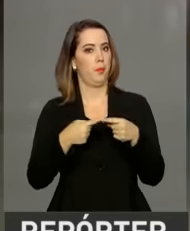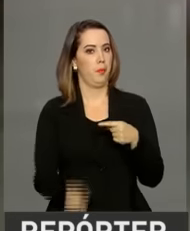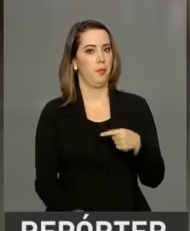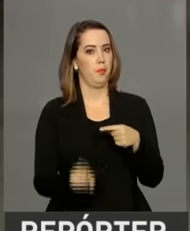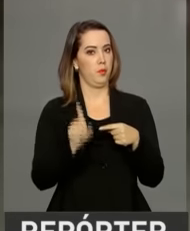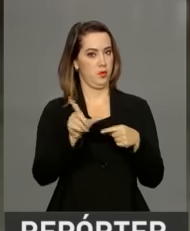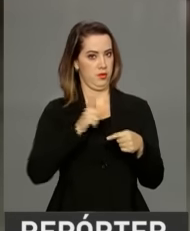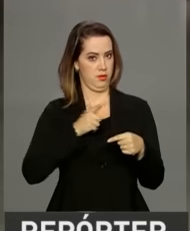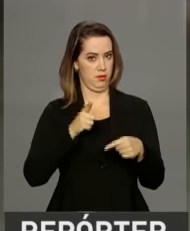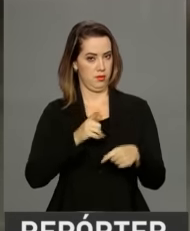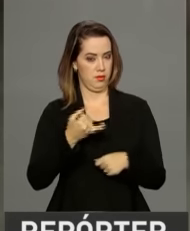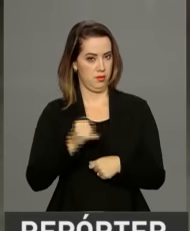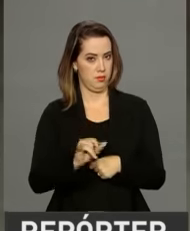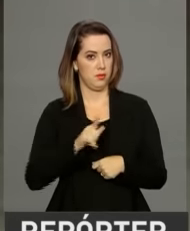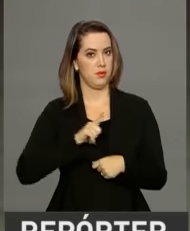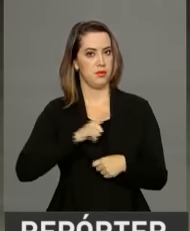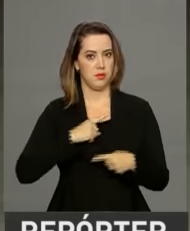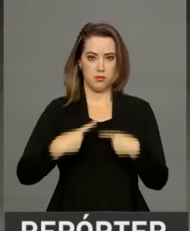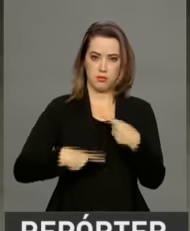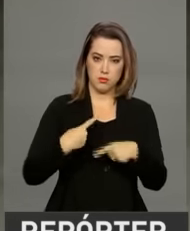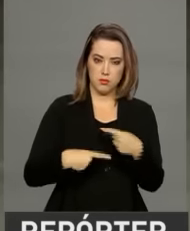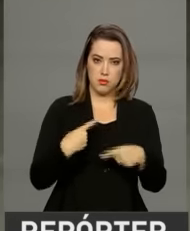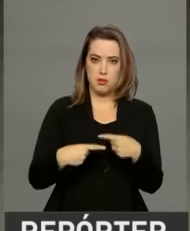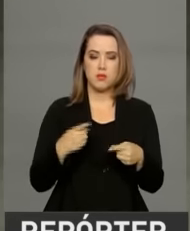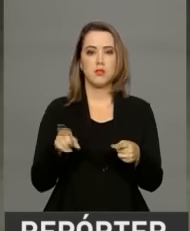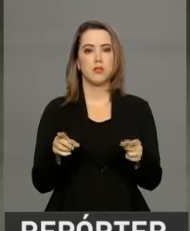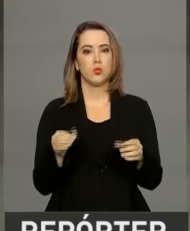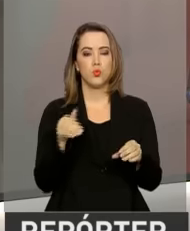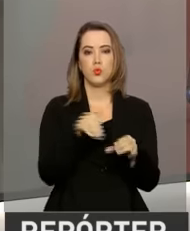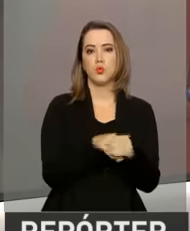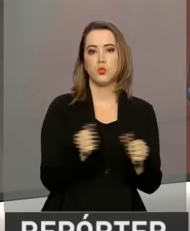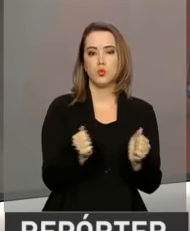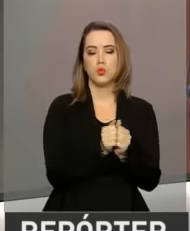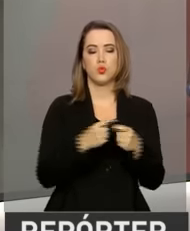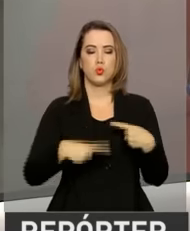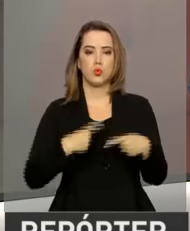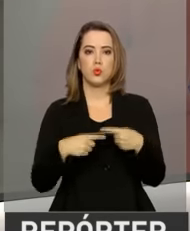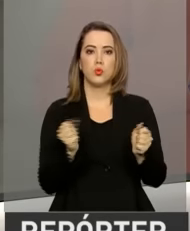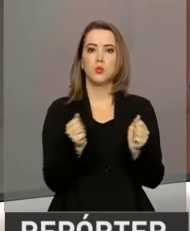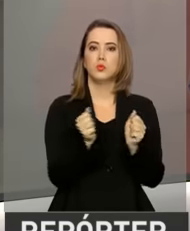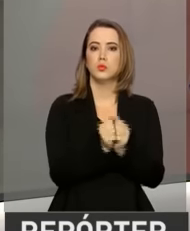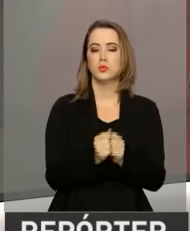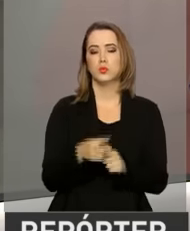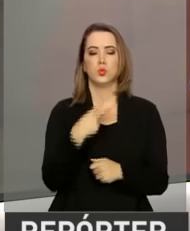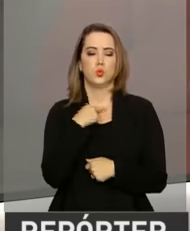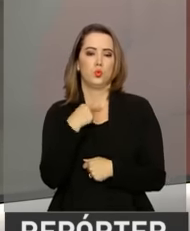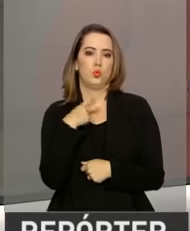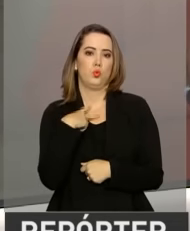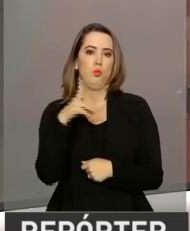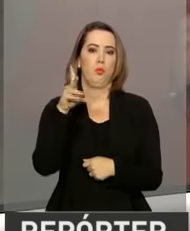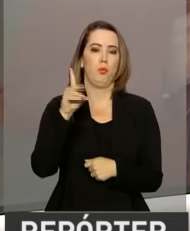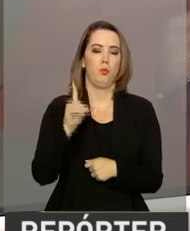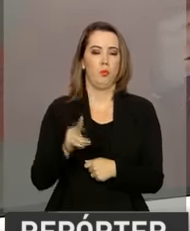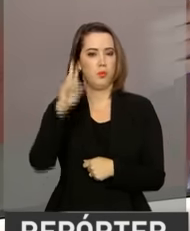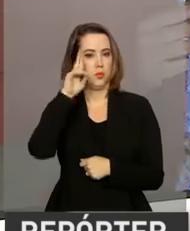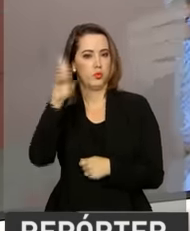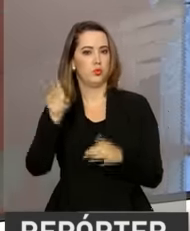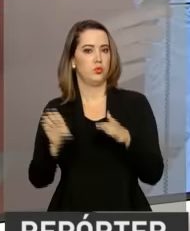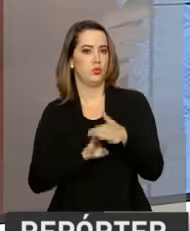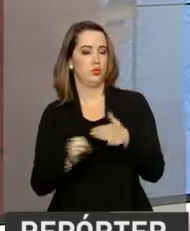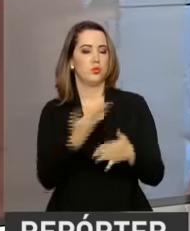ocupem postos de direção nas estatais é com você Renata Obrigada Taíssa pelas suas informações daqui a pouco a gente volta a